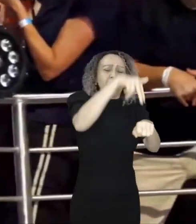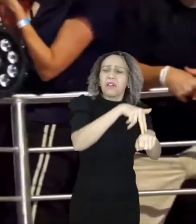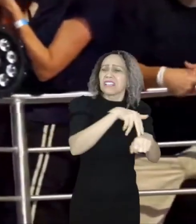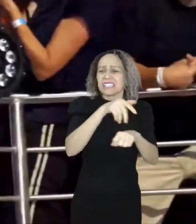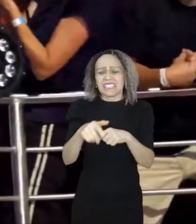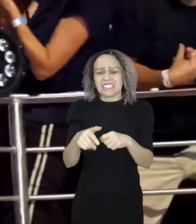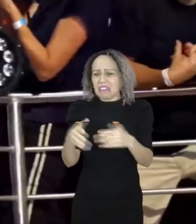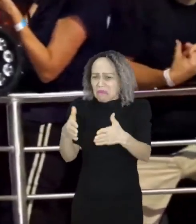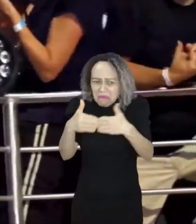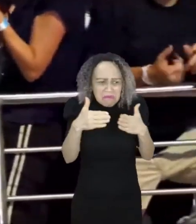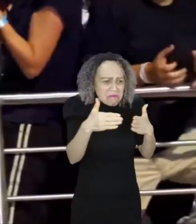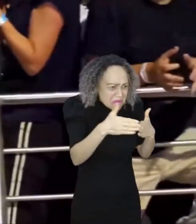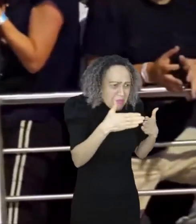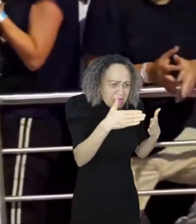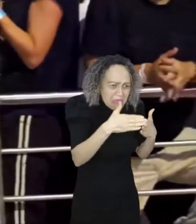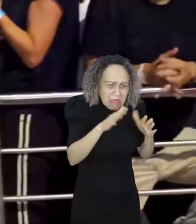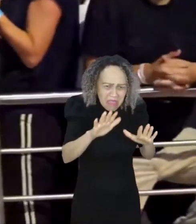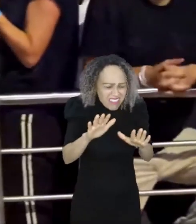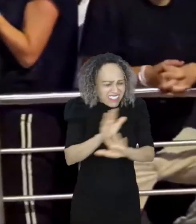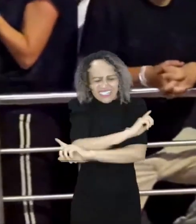pedir licença.